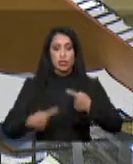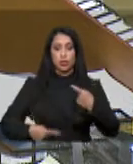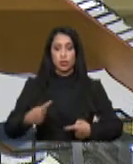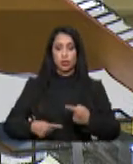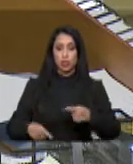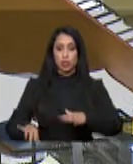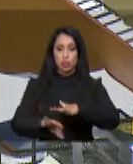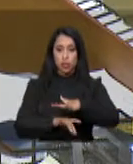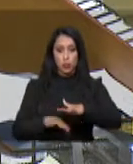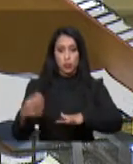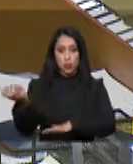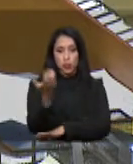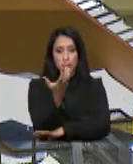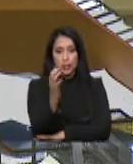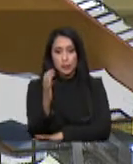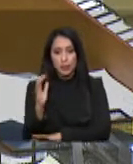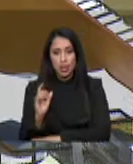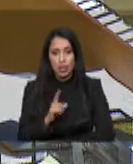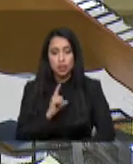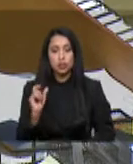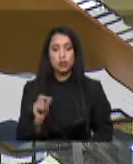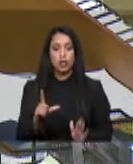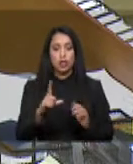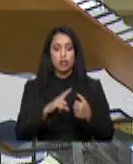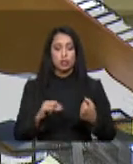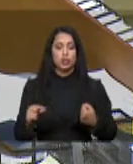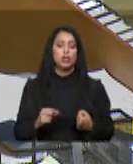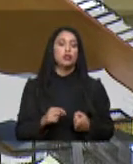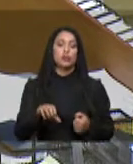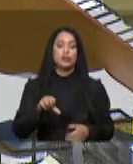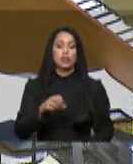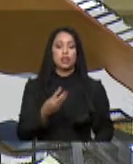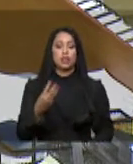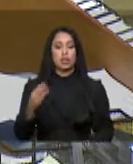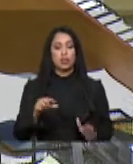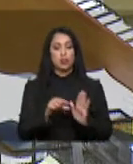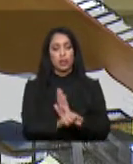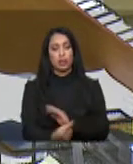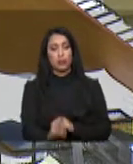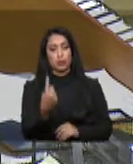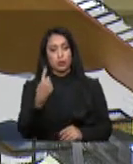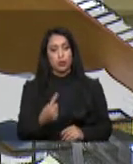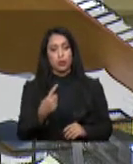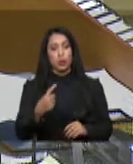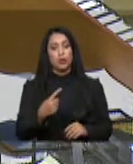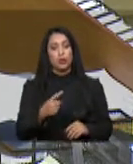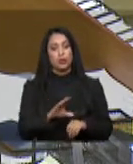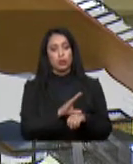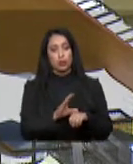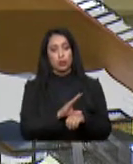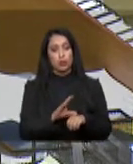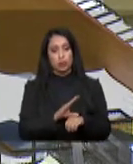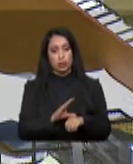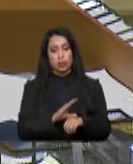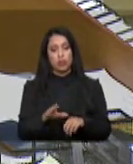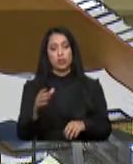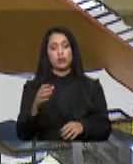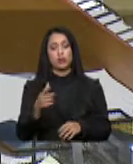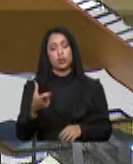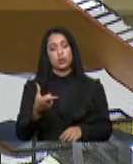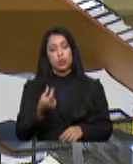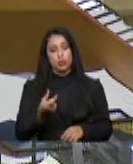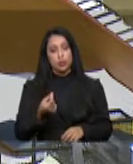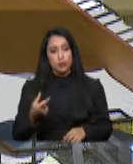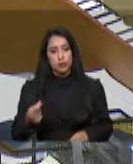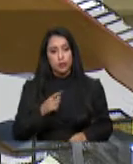meio ambiente. O artigo 93, parágrafo único da Constituição Federal, na redação dada pela Emenda Constitucional 108, de 2020, preconiza